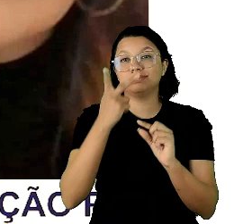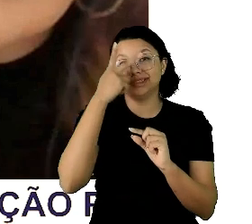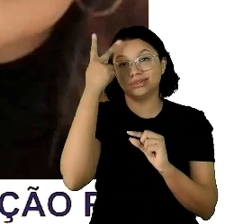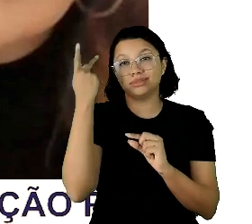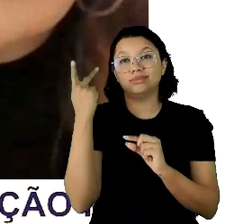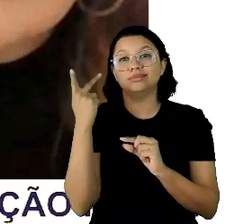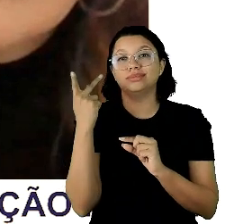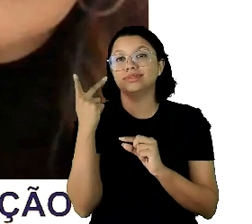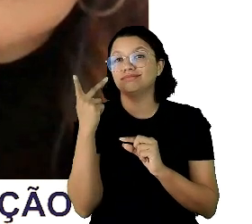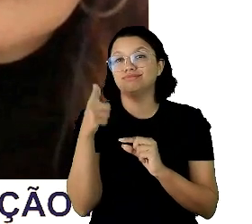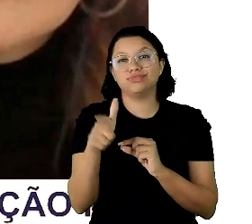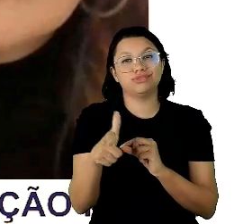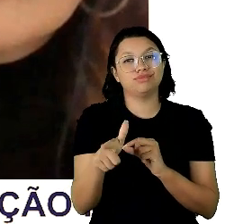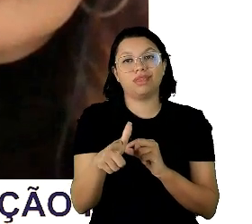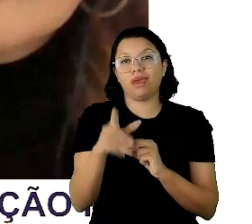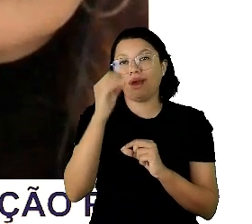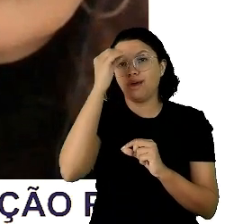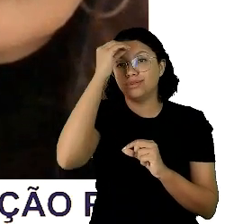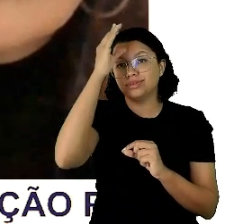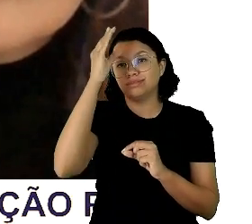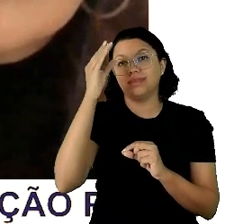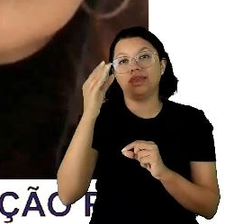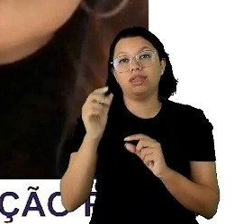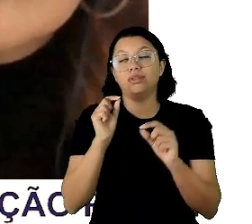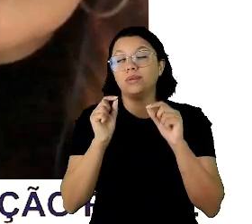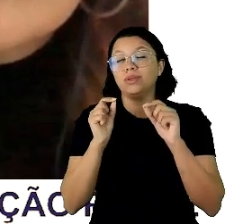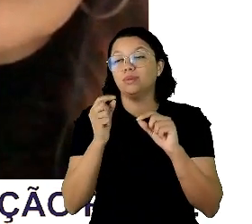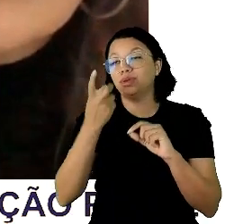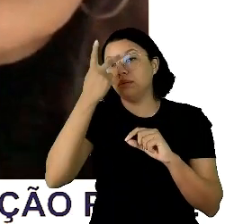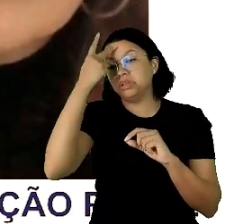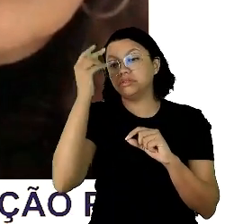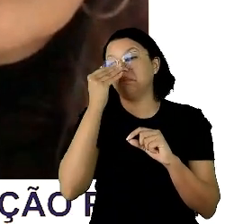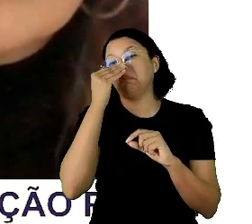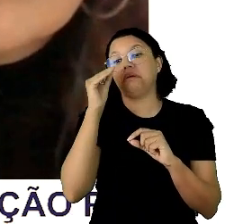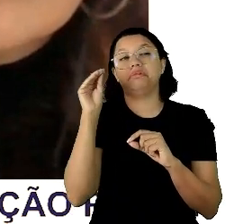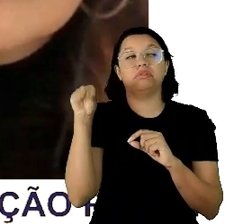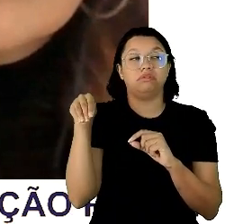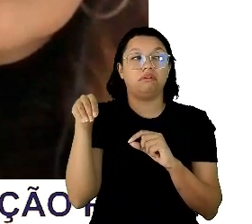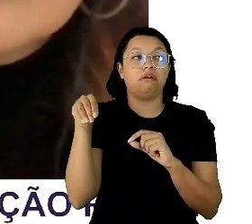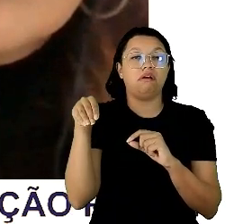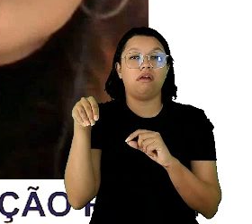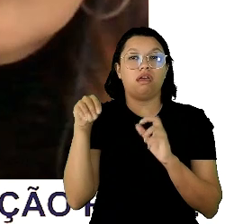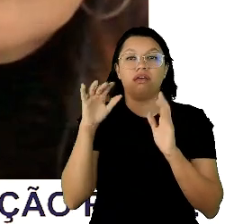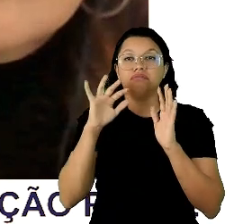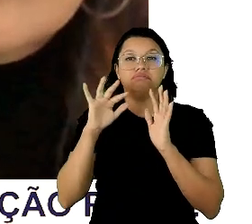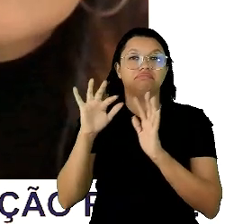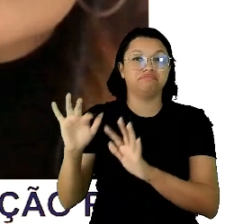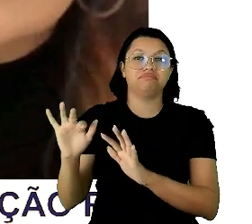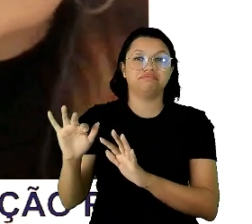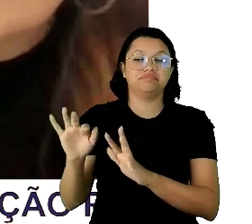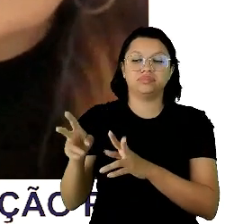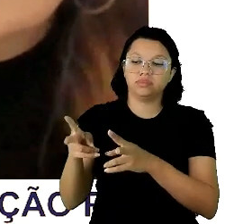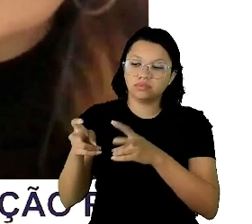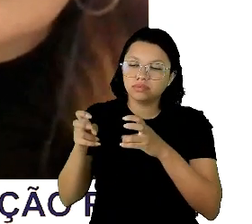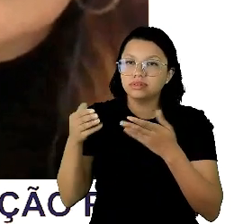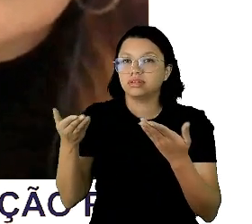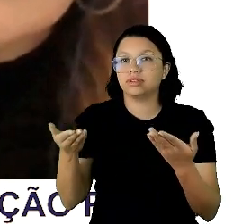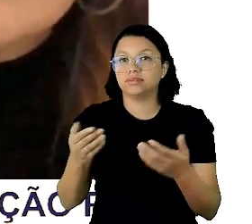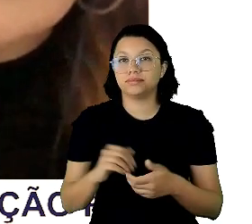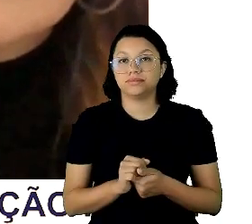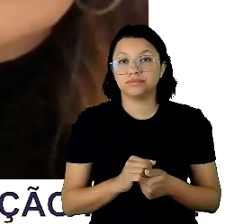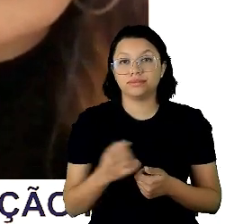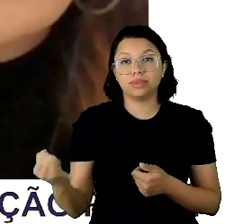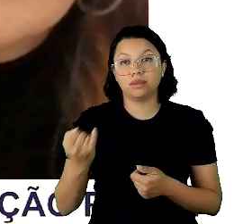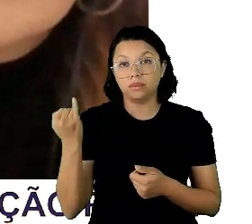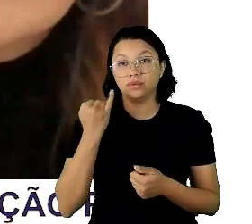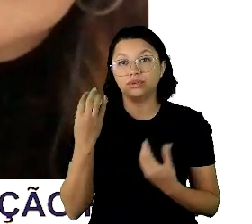E o que as pessoas ignoram, elas simplesmente rejeitam e não consideram. Então, é muito